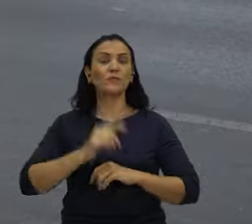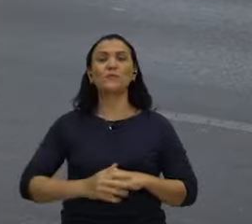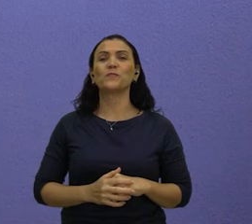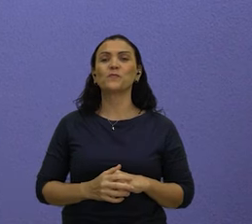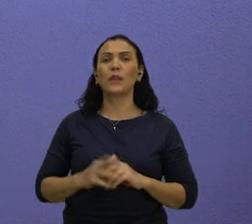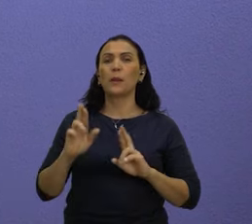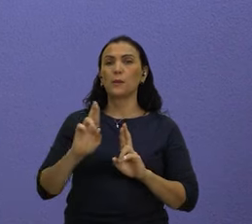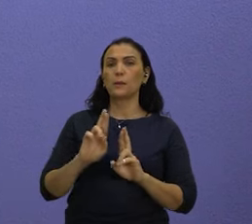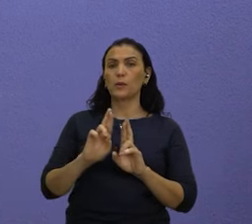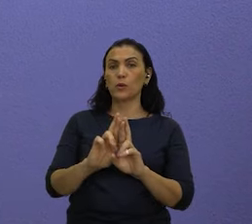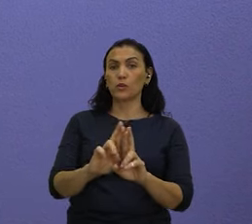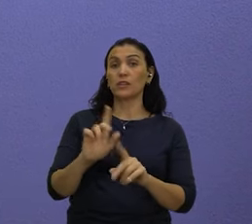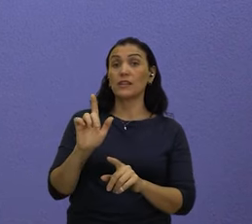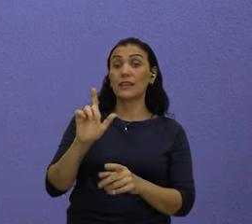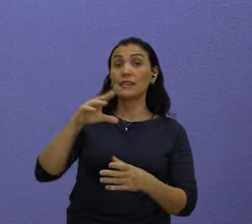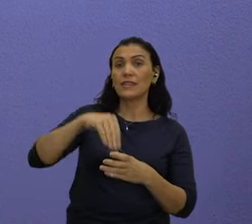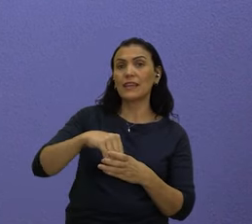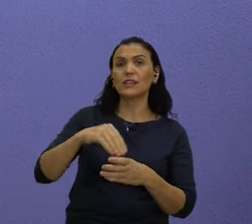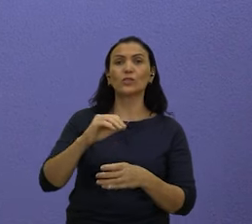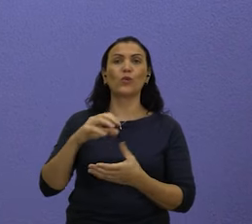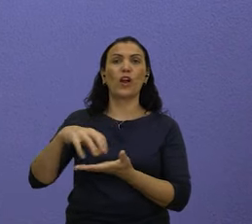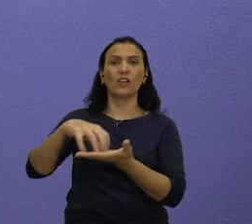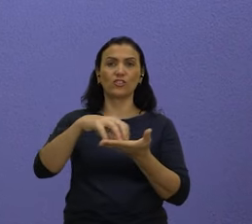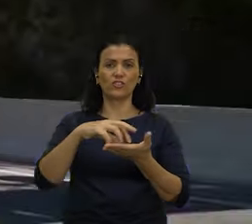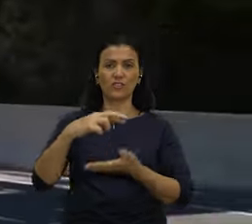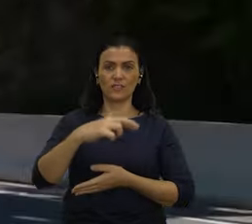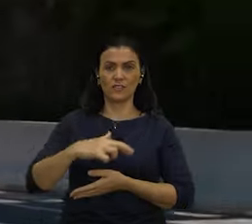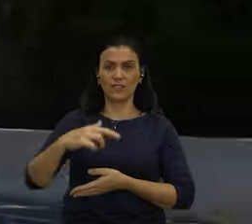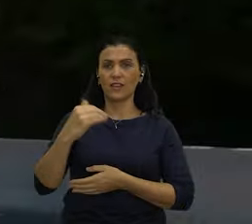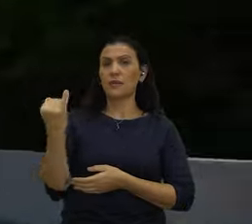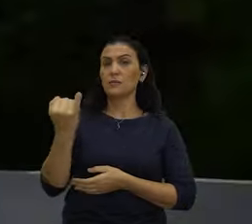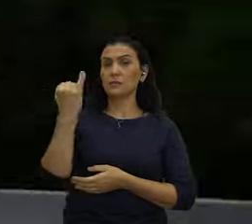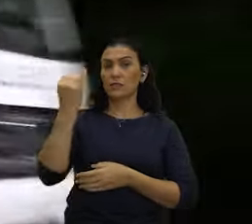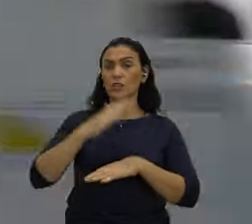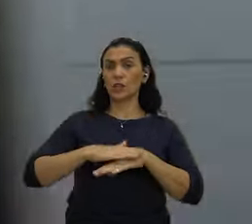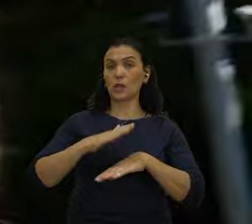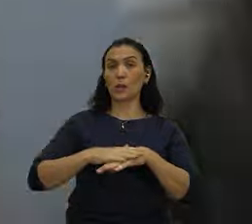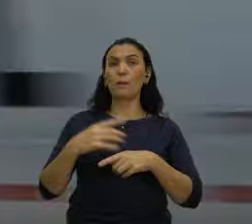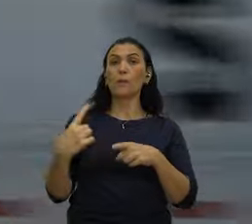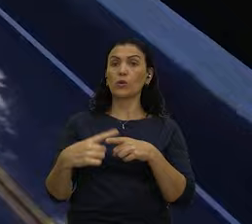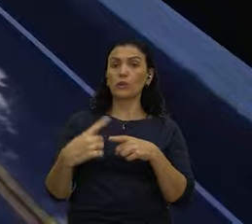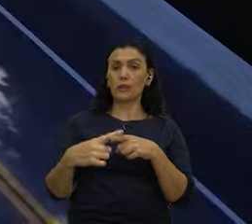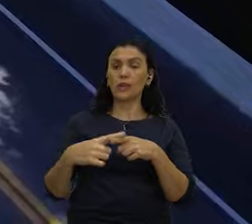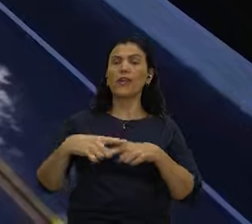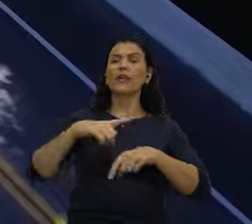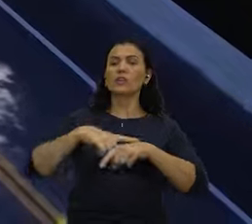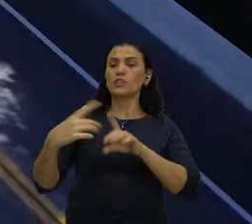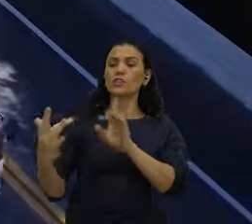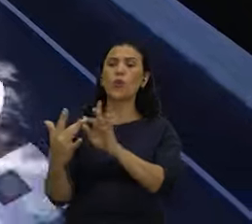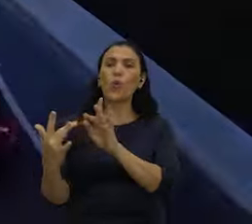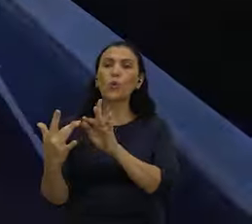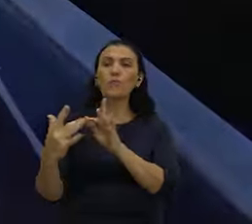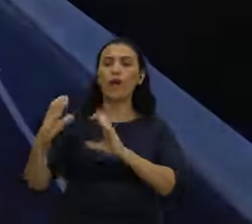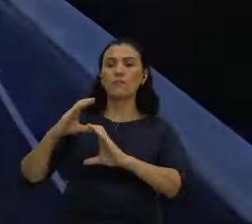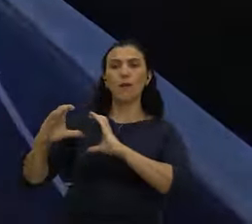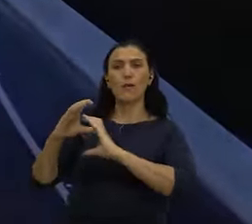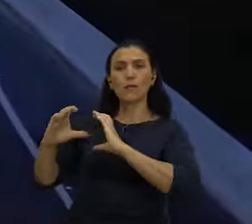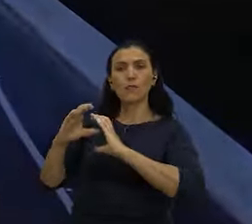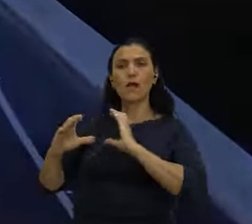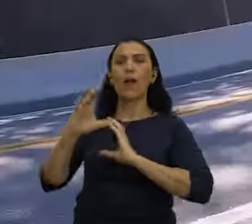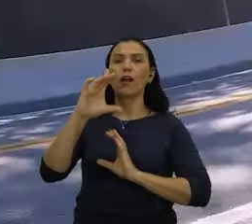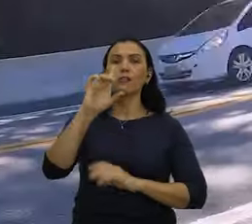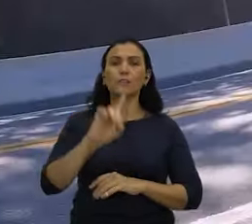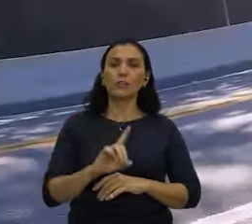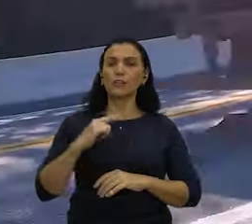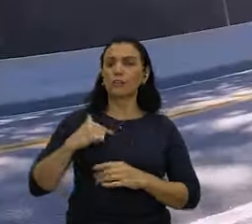sacada. A procuradoria fica dentro da agência, né? E isso é importantíssimo, porque a gente está o tempo inteiro em contato com a área